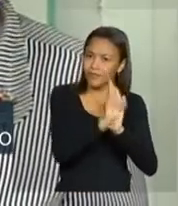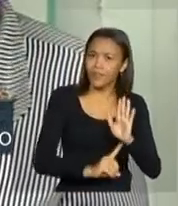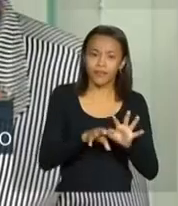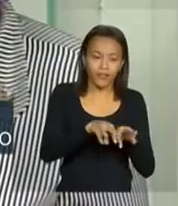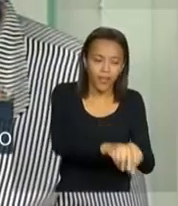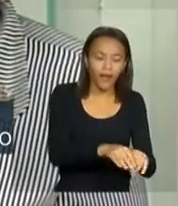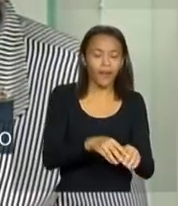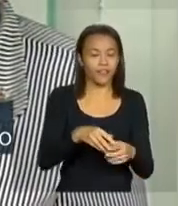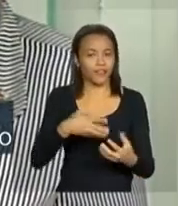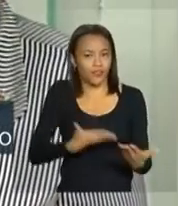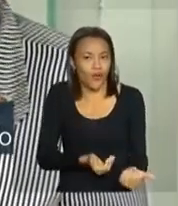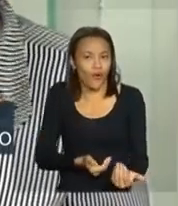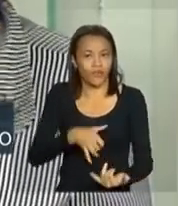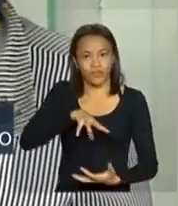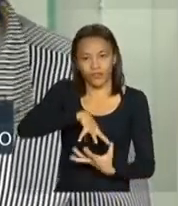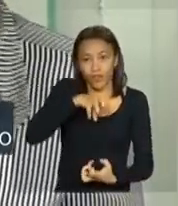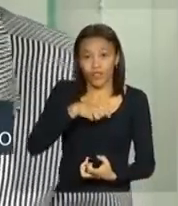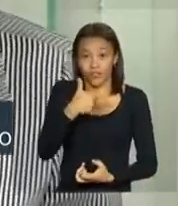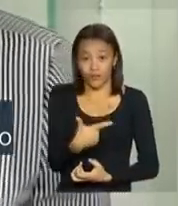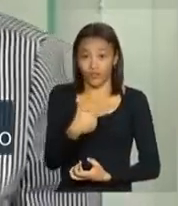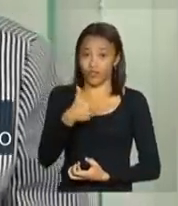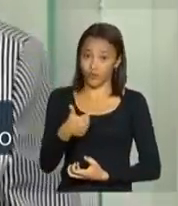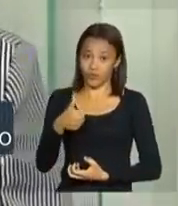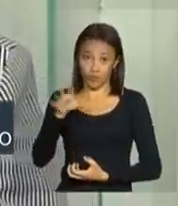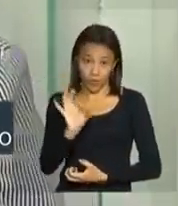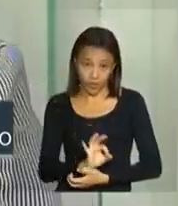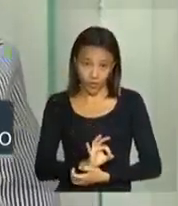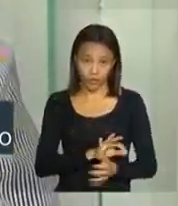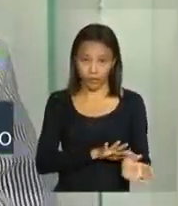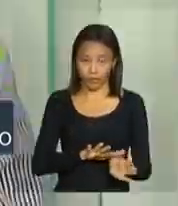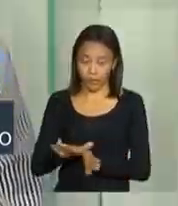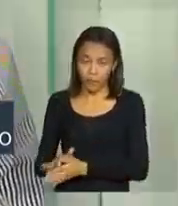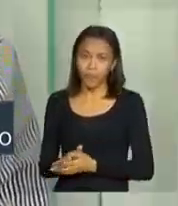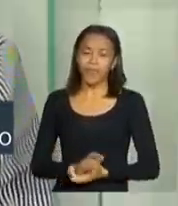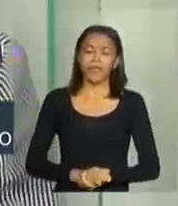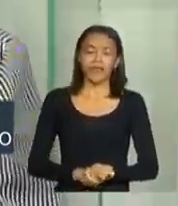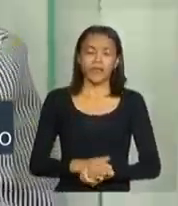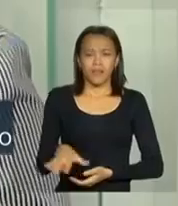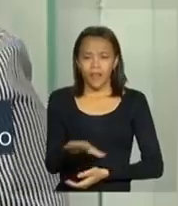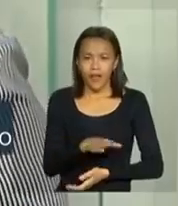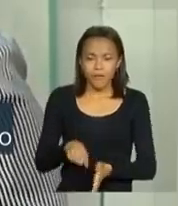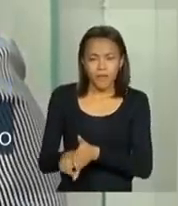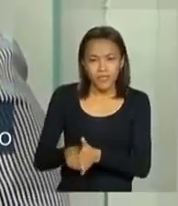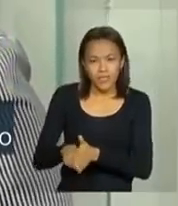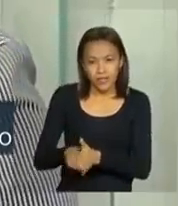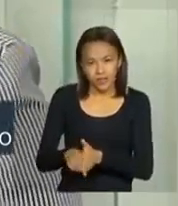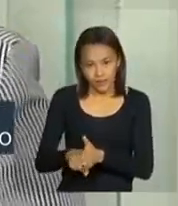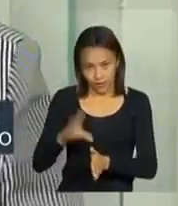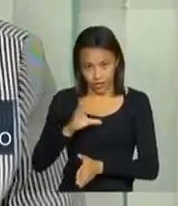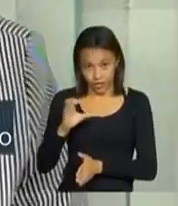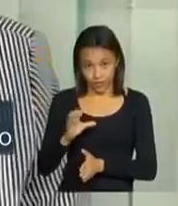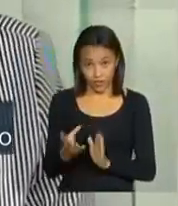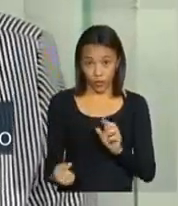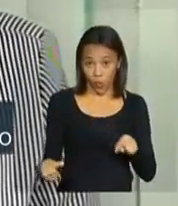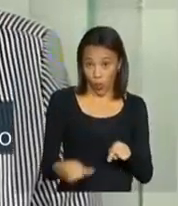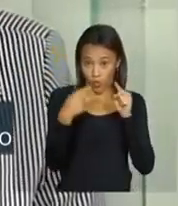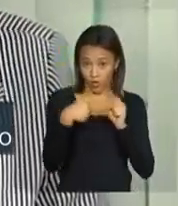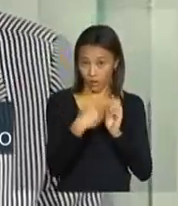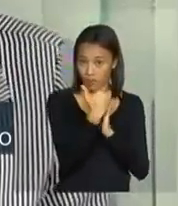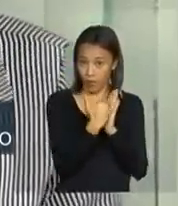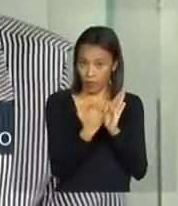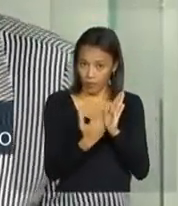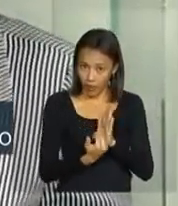e idosas, 21%. Produção científica, de acordo com o nosso plano.